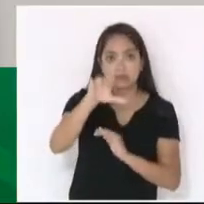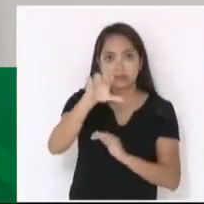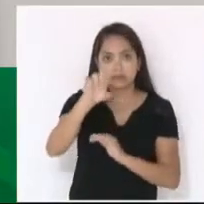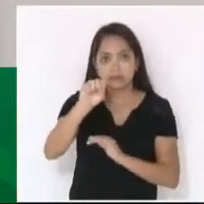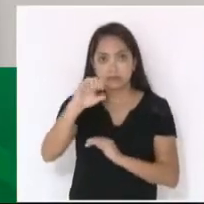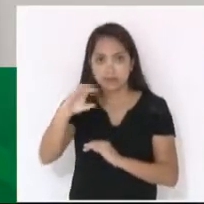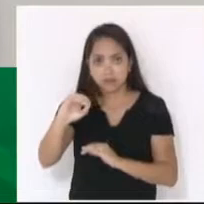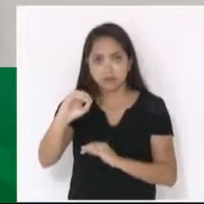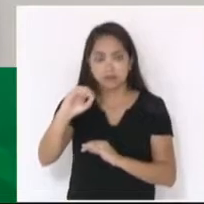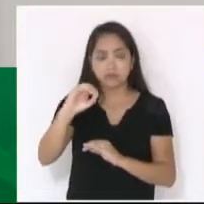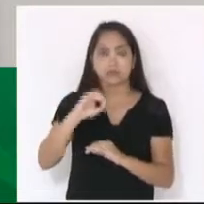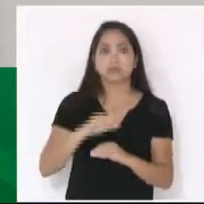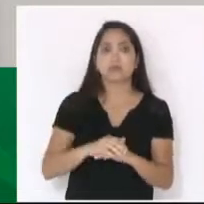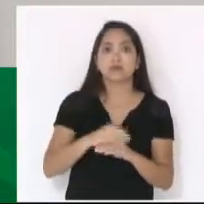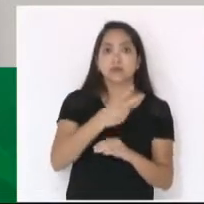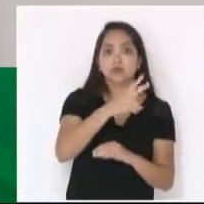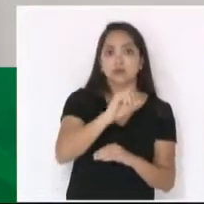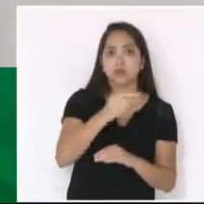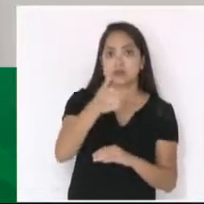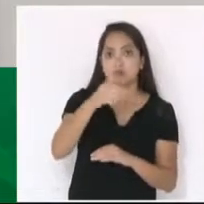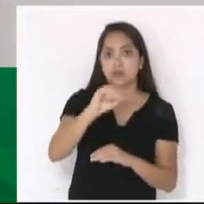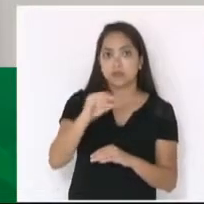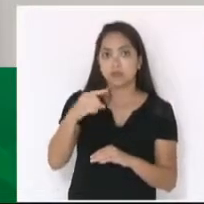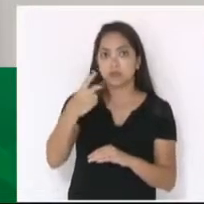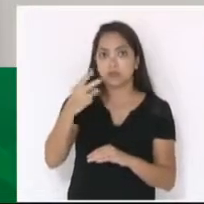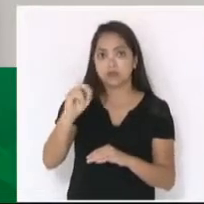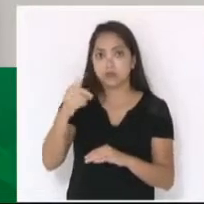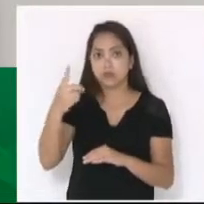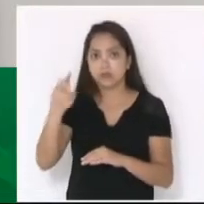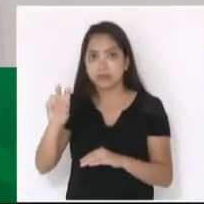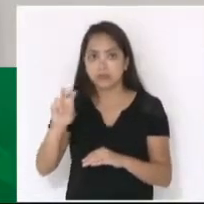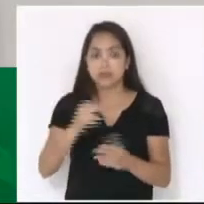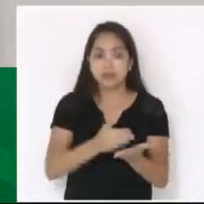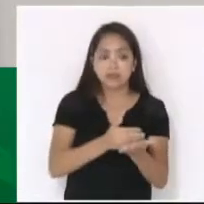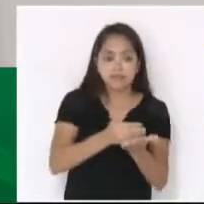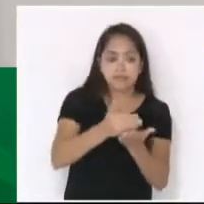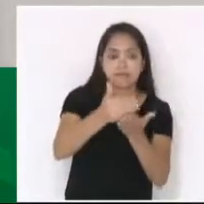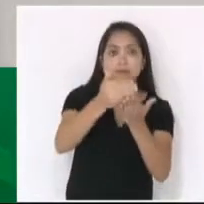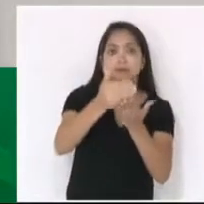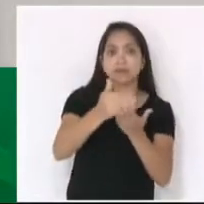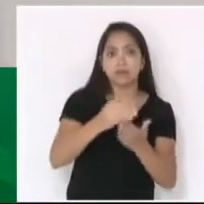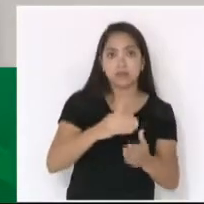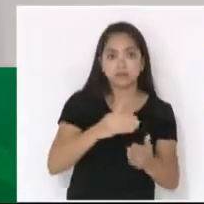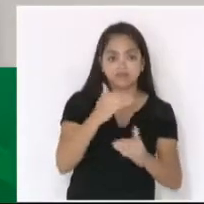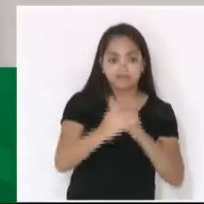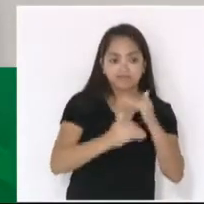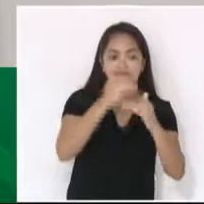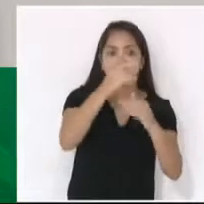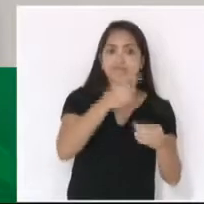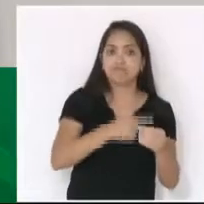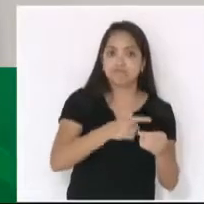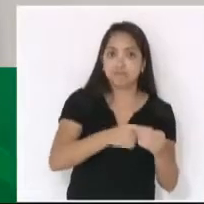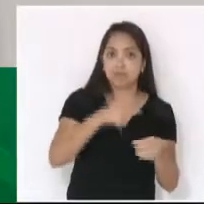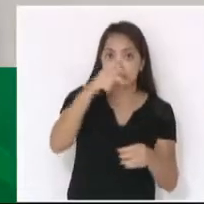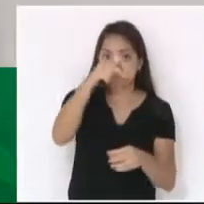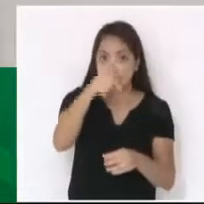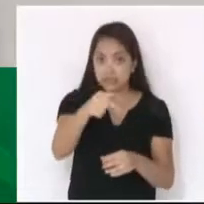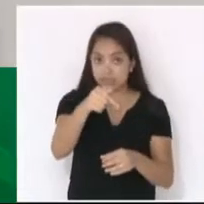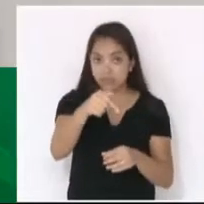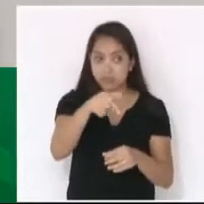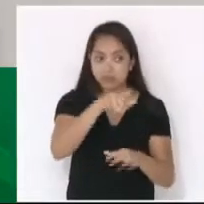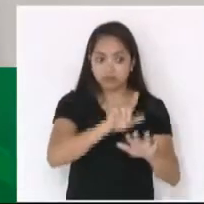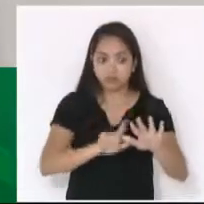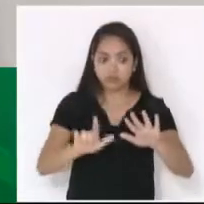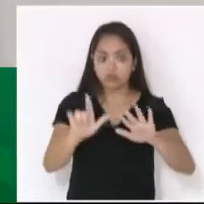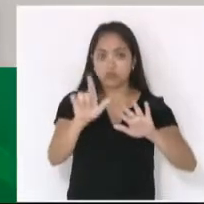2010 das dez cidades que mais cresceram naquele senso 7 ficavam no